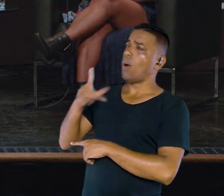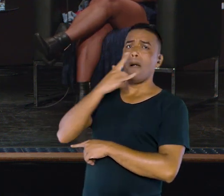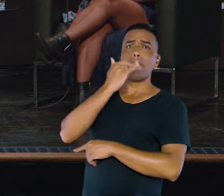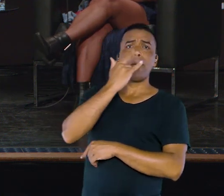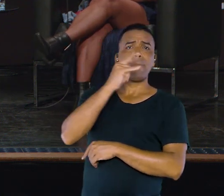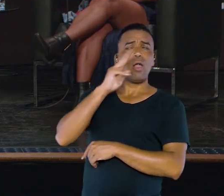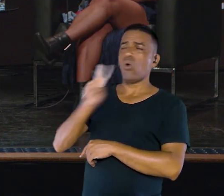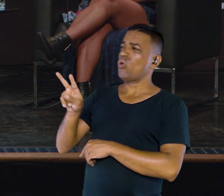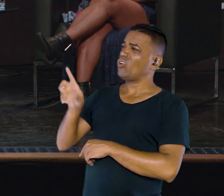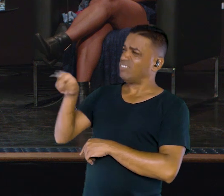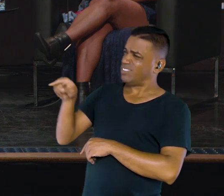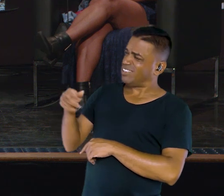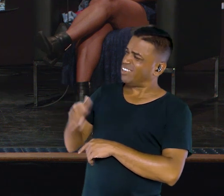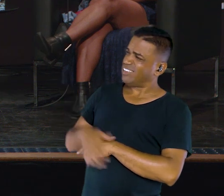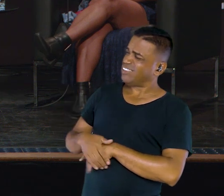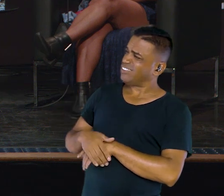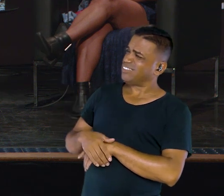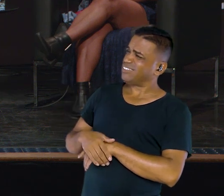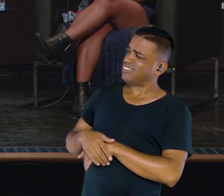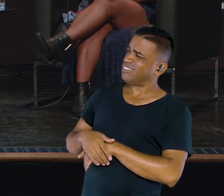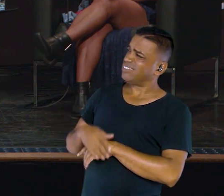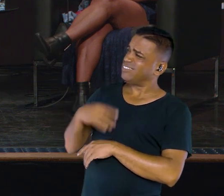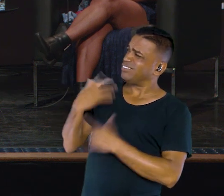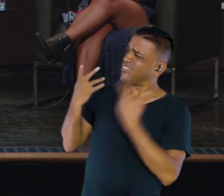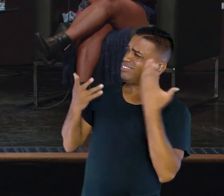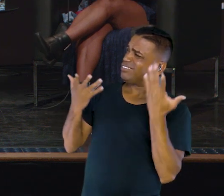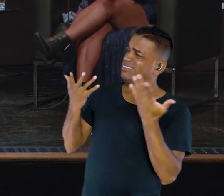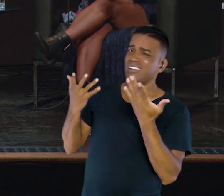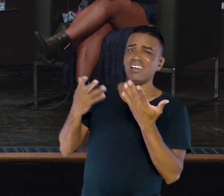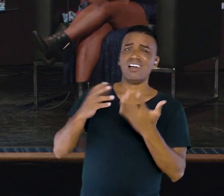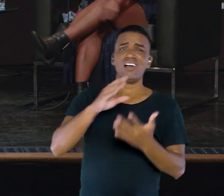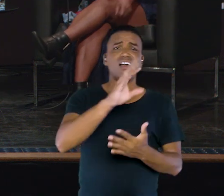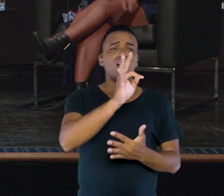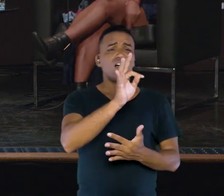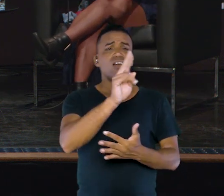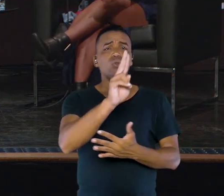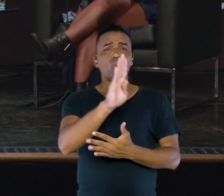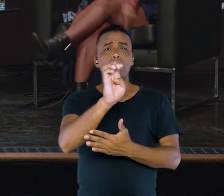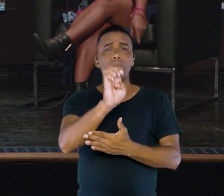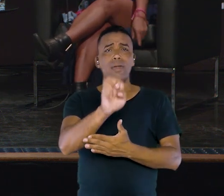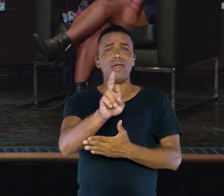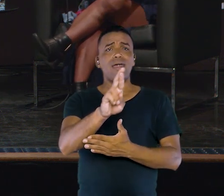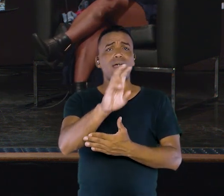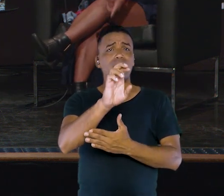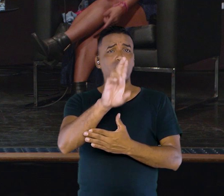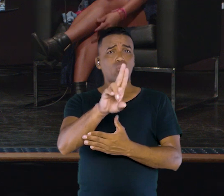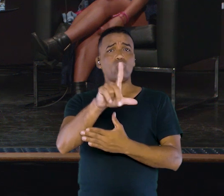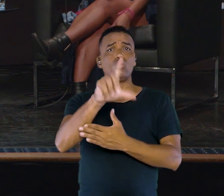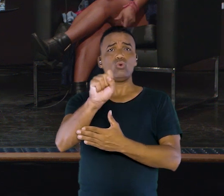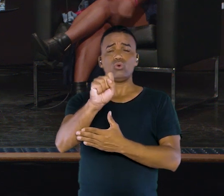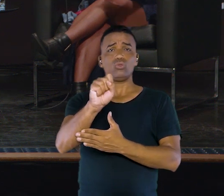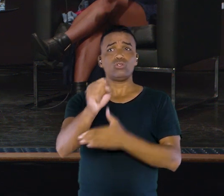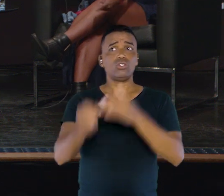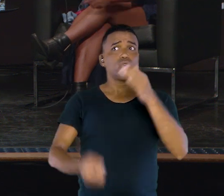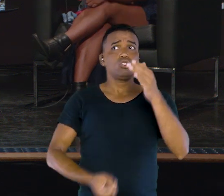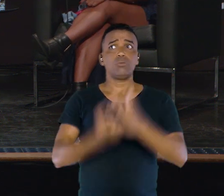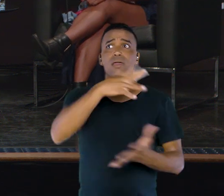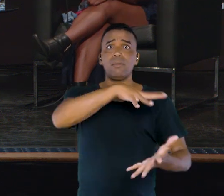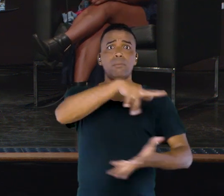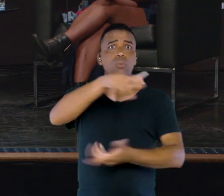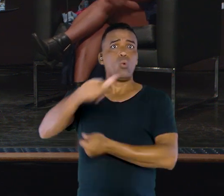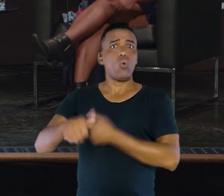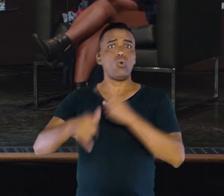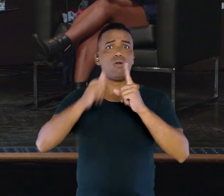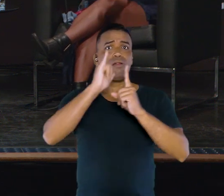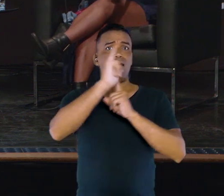ela: Você está enganado, Lorena. Esses tubérculos vêm da origem do mundo, das